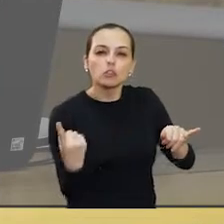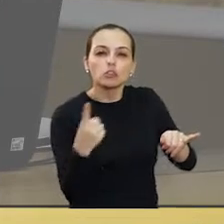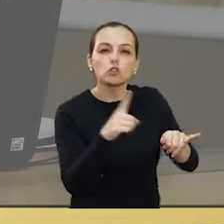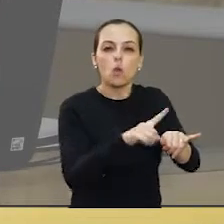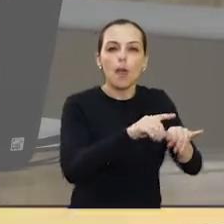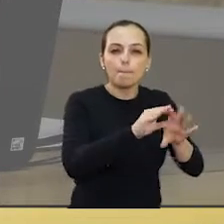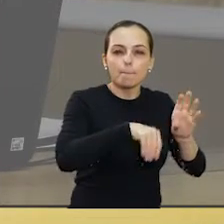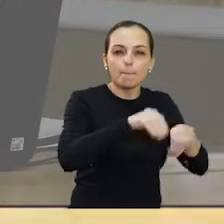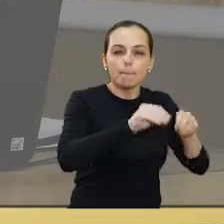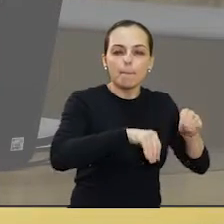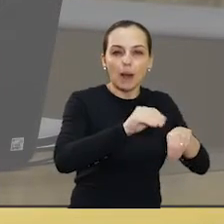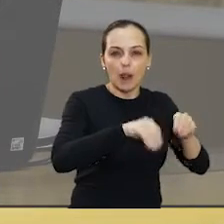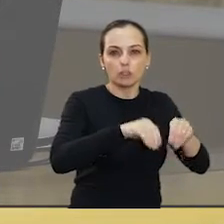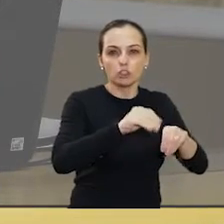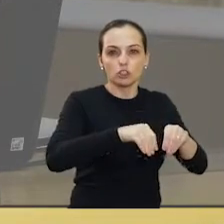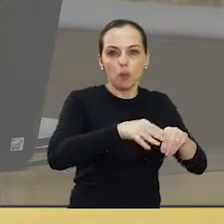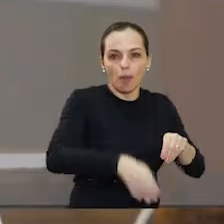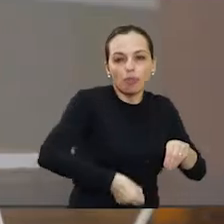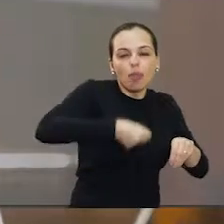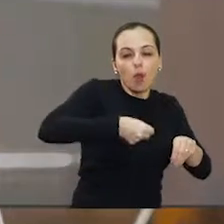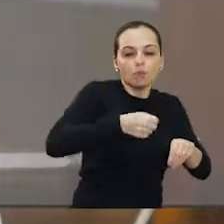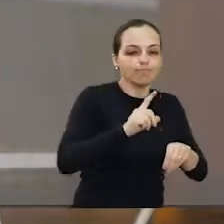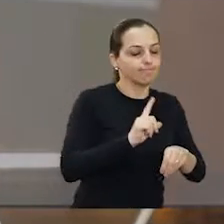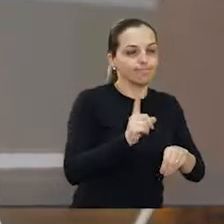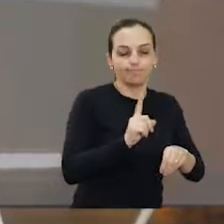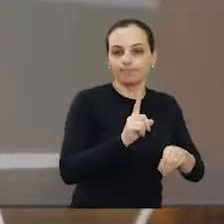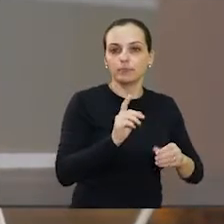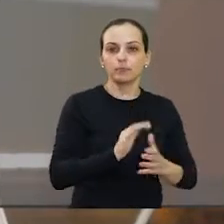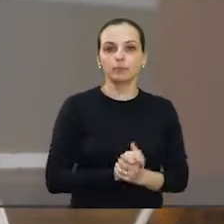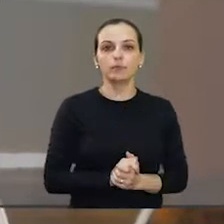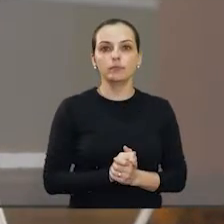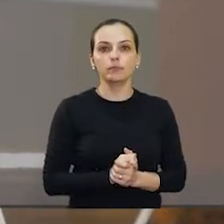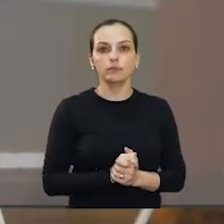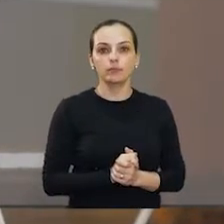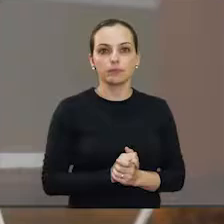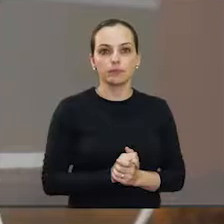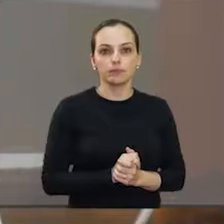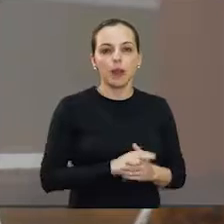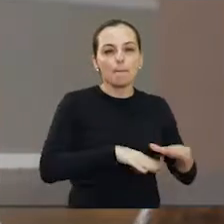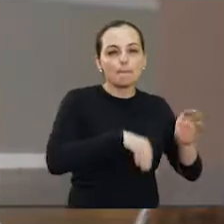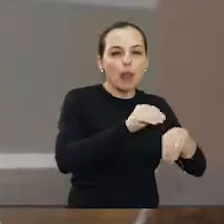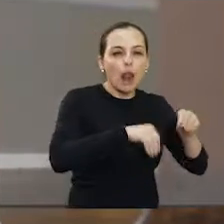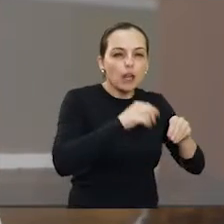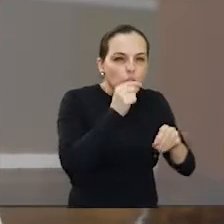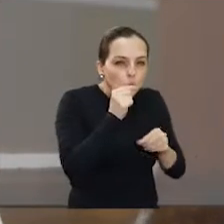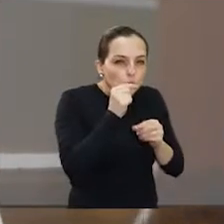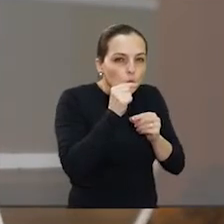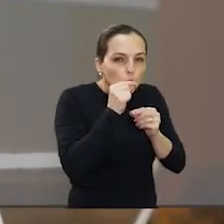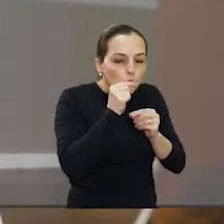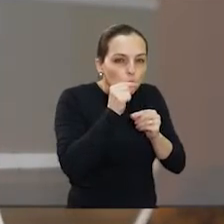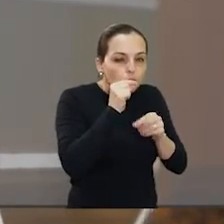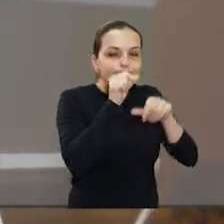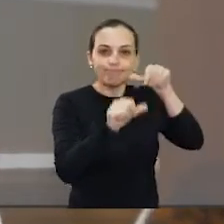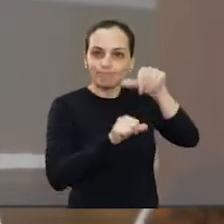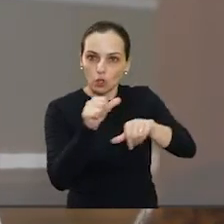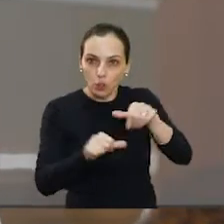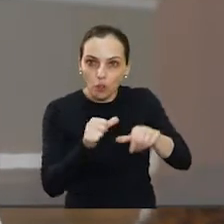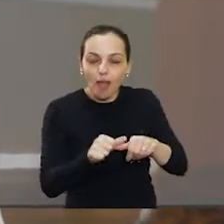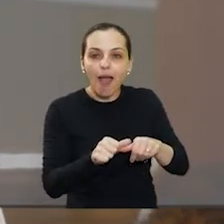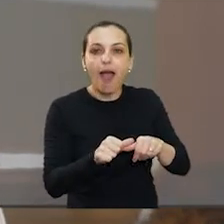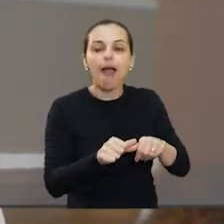de pano, né, para você fazer a compra, para evitar o uso de sacolinha plástica, recusar o canudinho plástico, né,